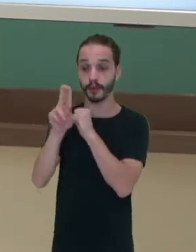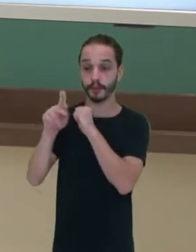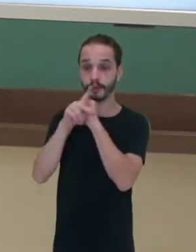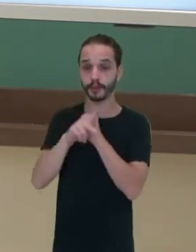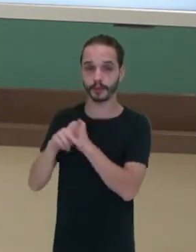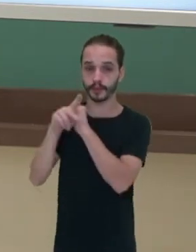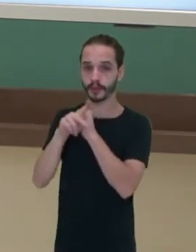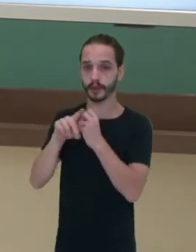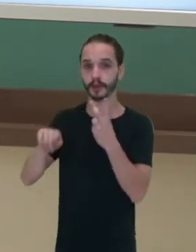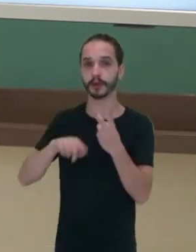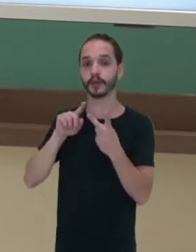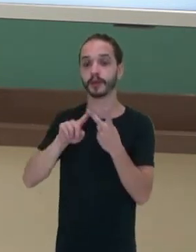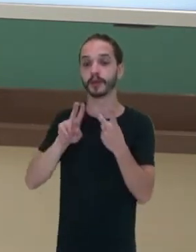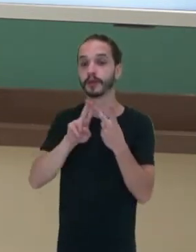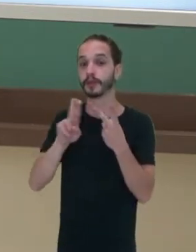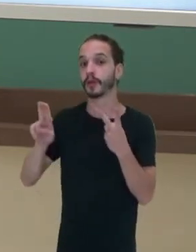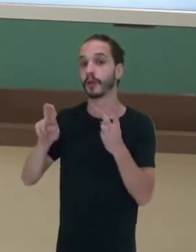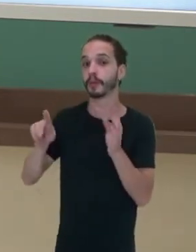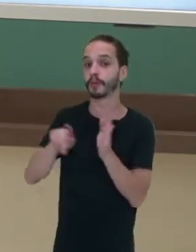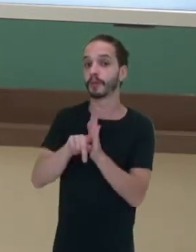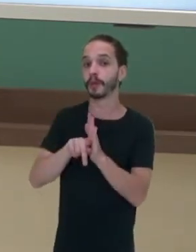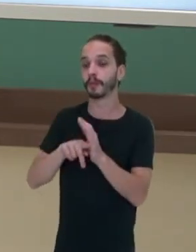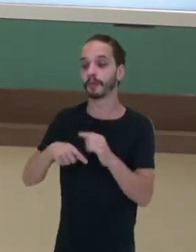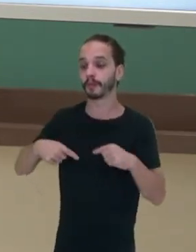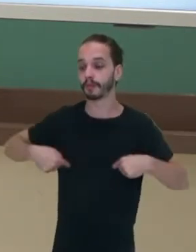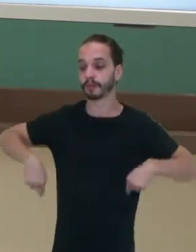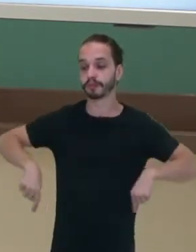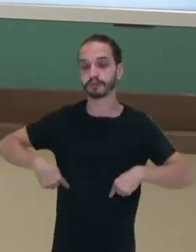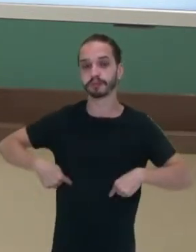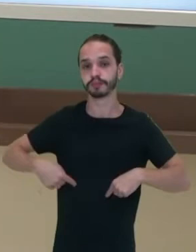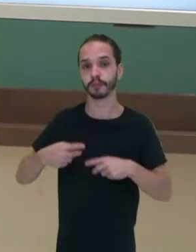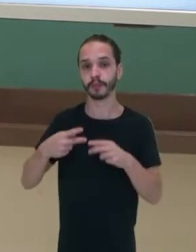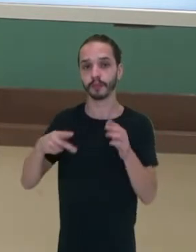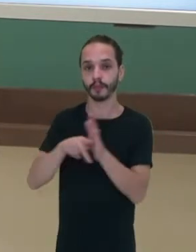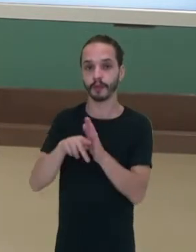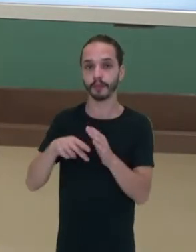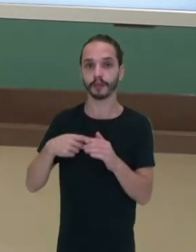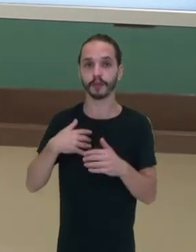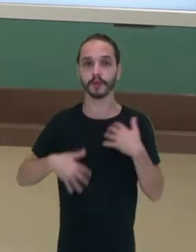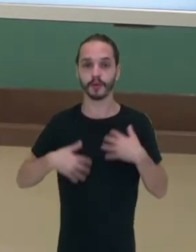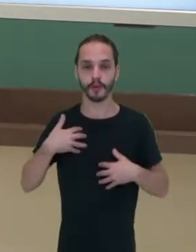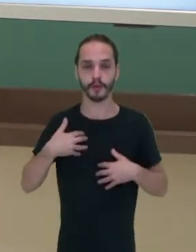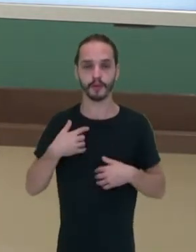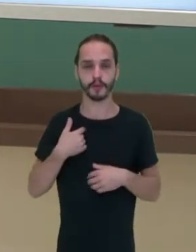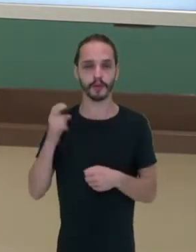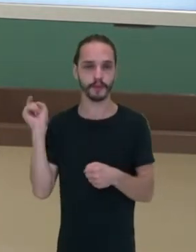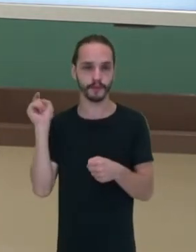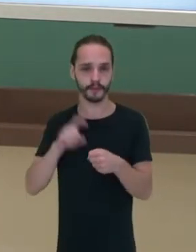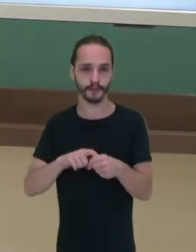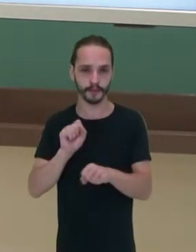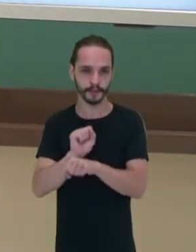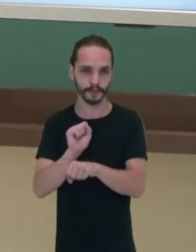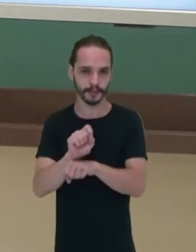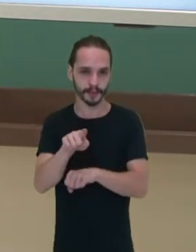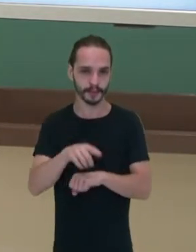citoplasmáticas? Que nome é dado a essas expansões? Eu vou dar um tempinho para você e eu já retorno. Estou te esperando aqui, até já.